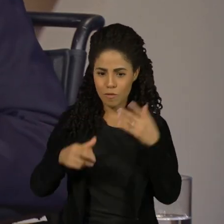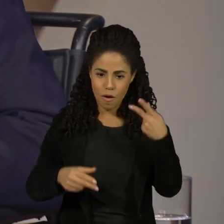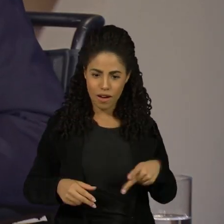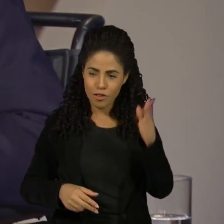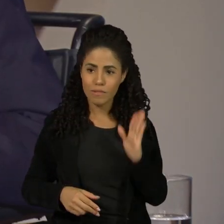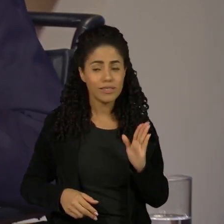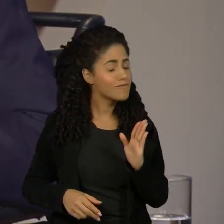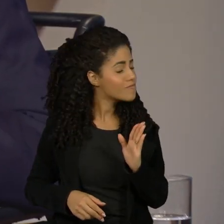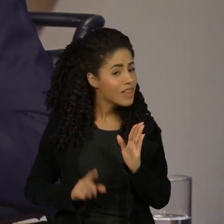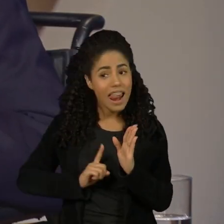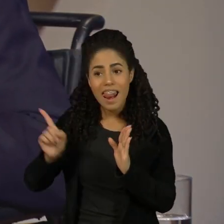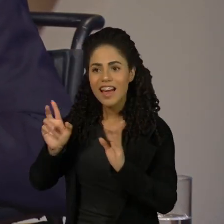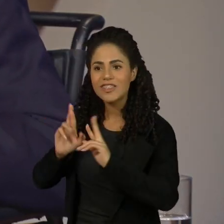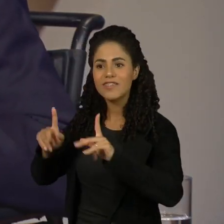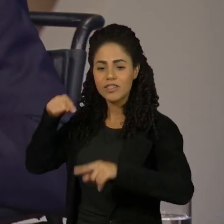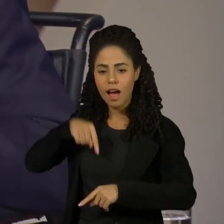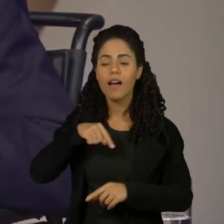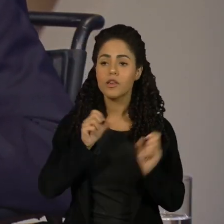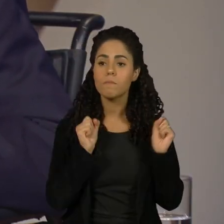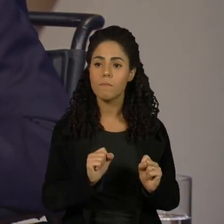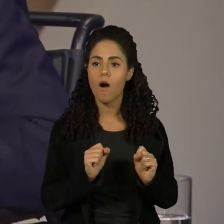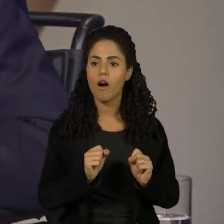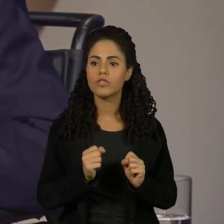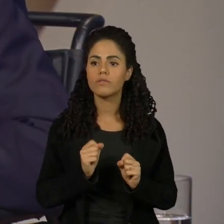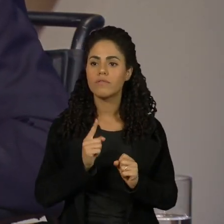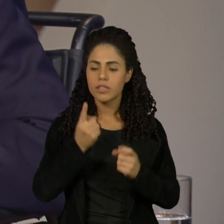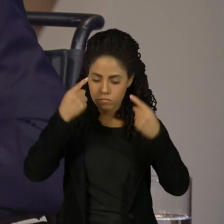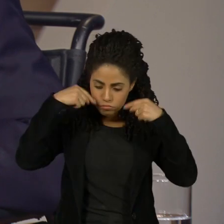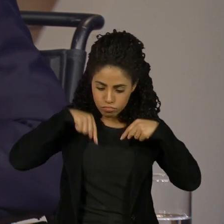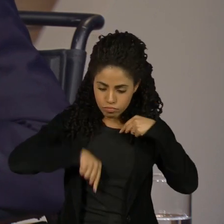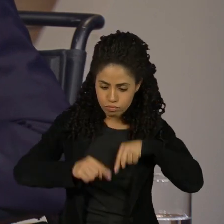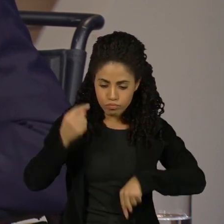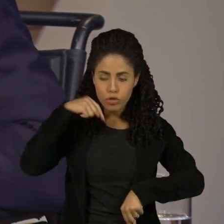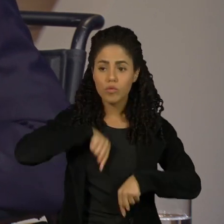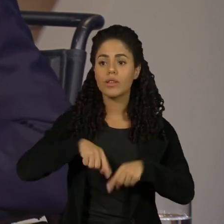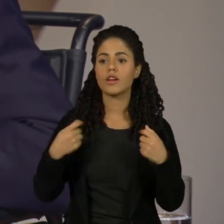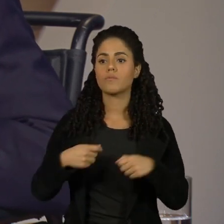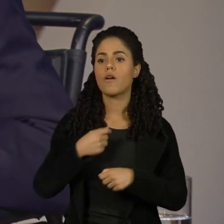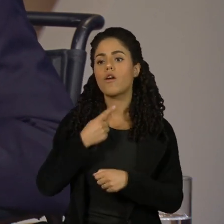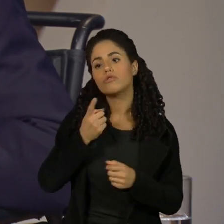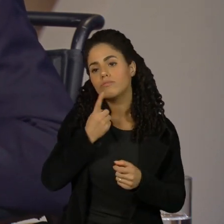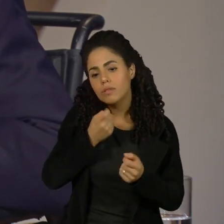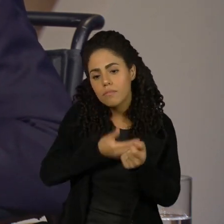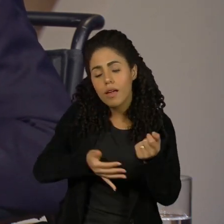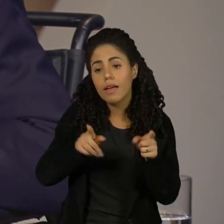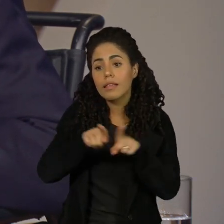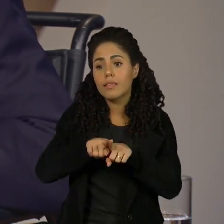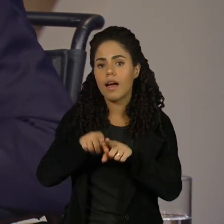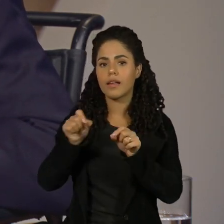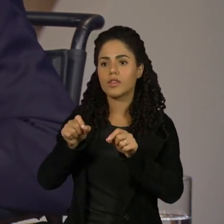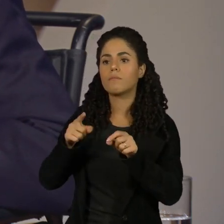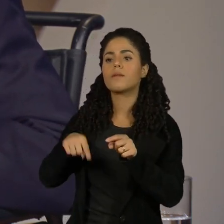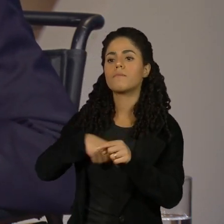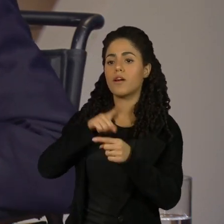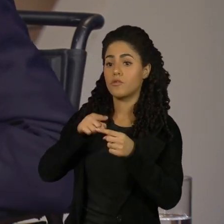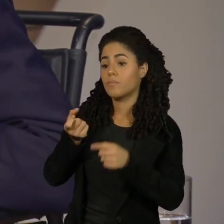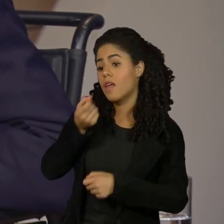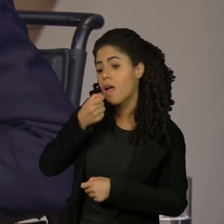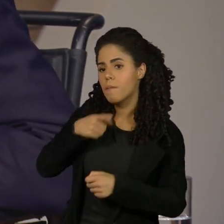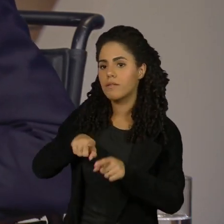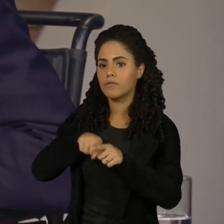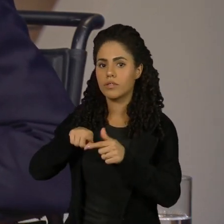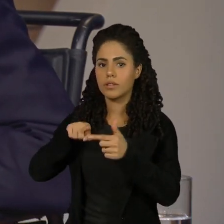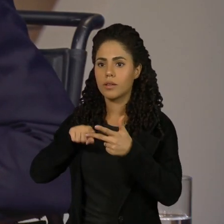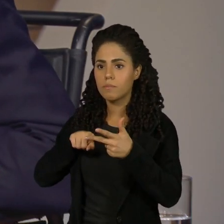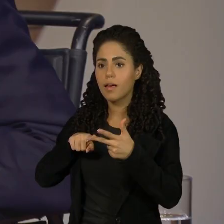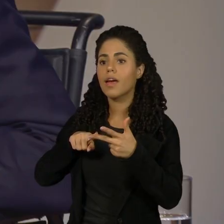mundo aqui pode ter acesso aos testes de laboratório, que às vezes são bem complexos, pode ter acesso ao coquetel e pode ter acesso